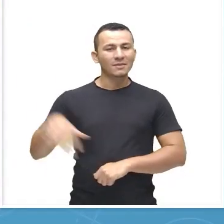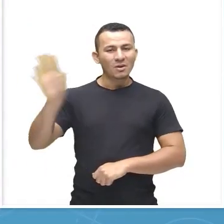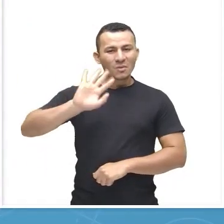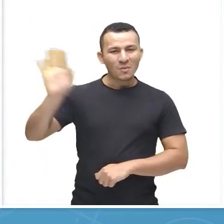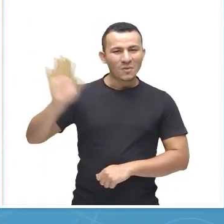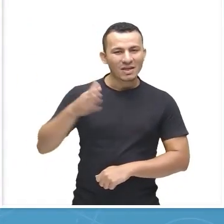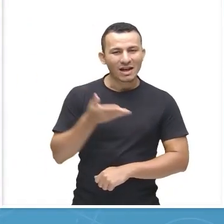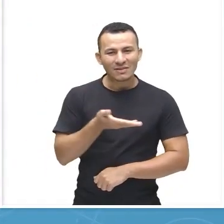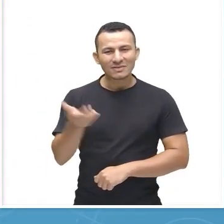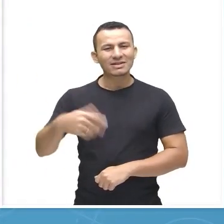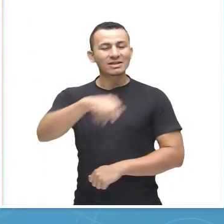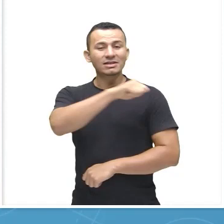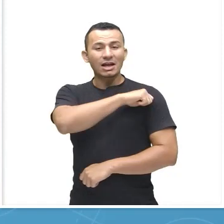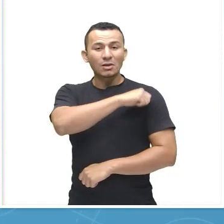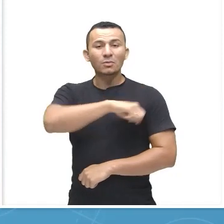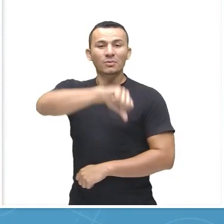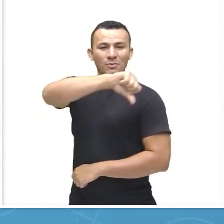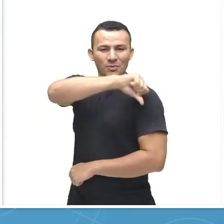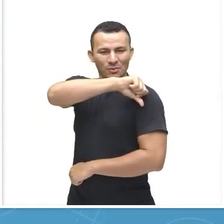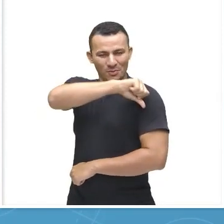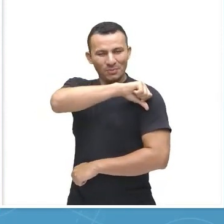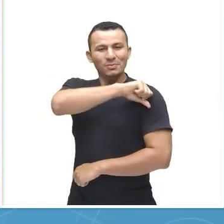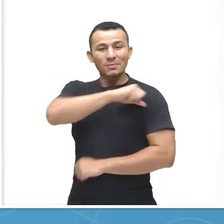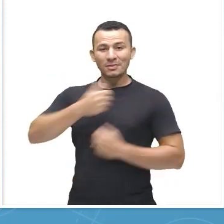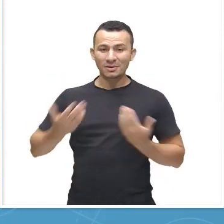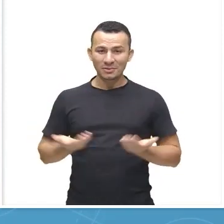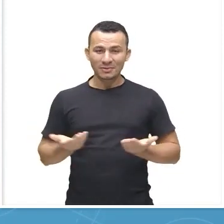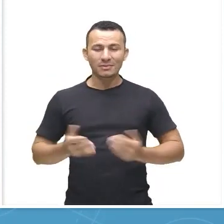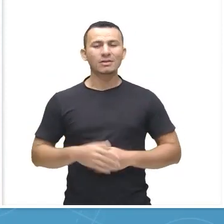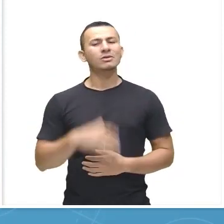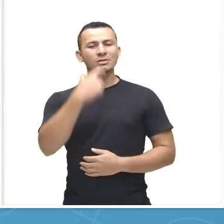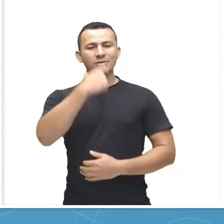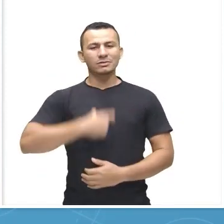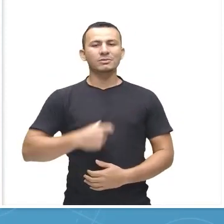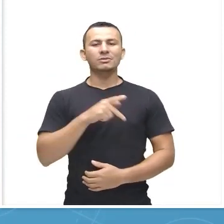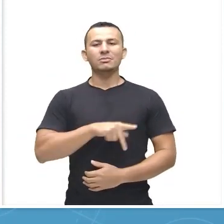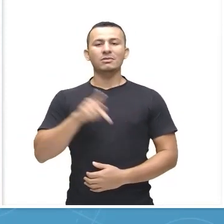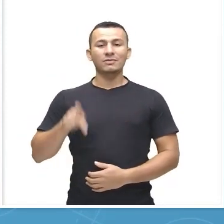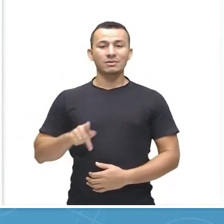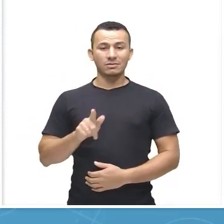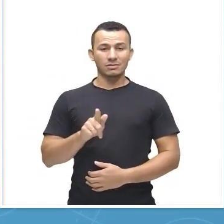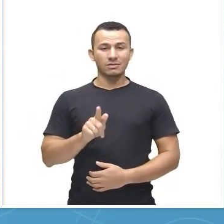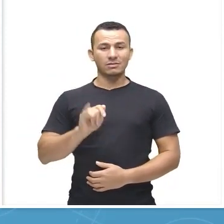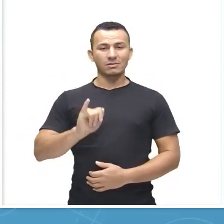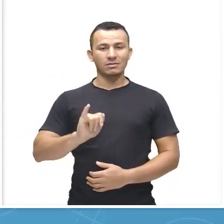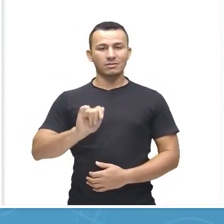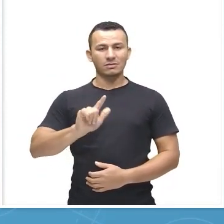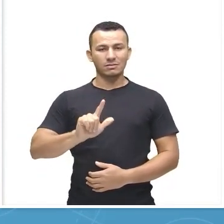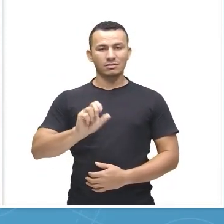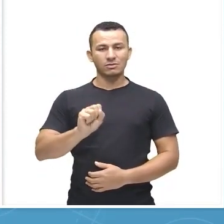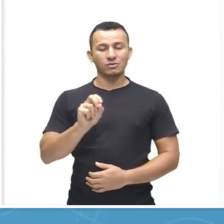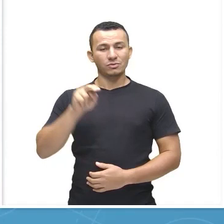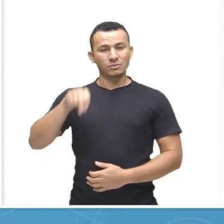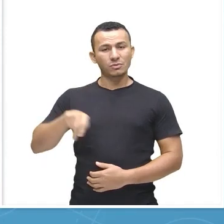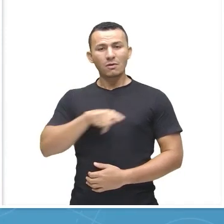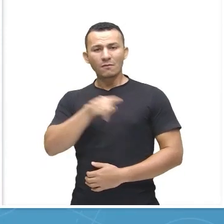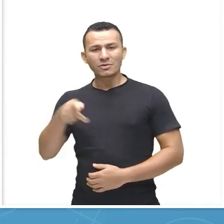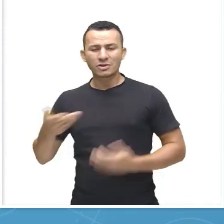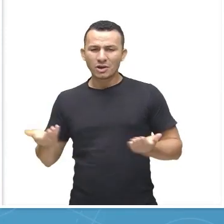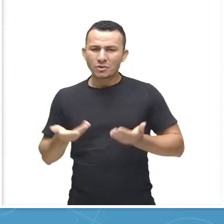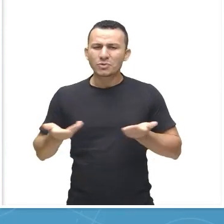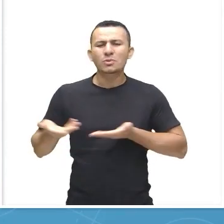Olá, turma do 9º ano do ensino fundamental. Eu sou o professor Gilson Dias. Você vai participar do nosso momento, da